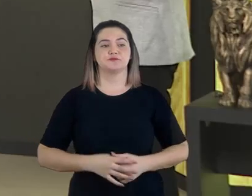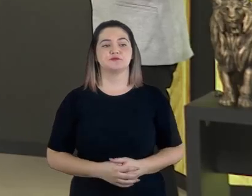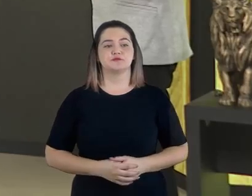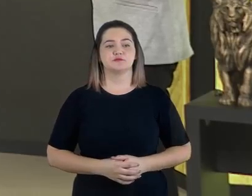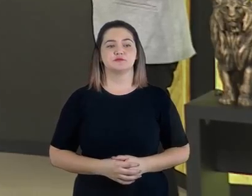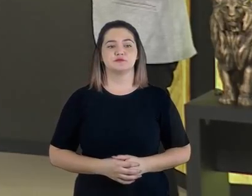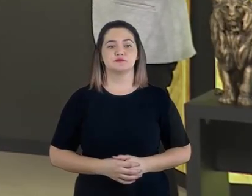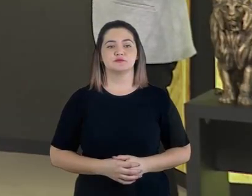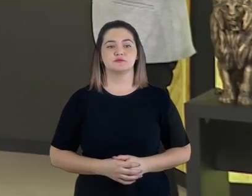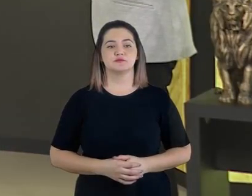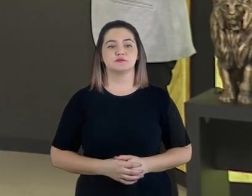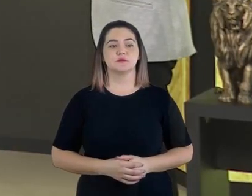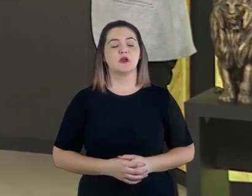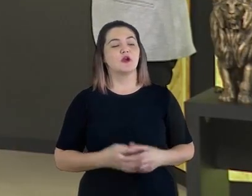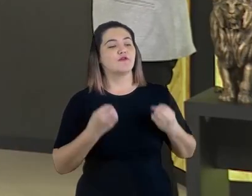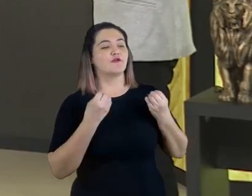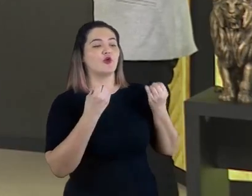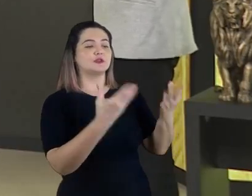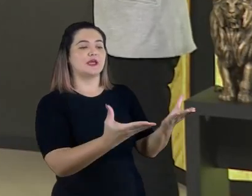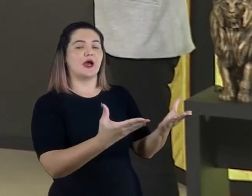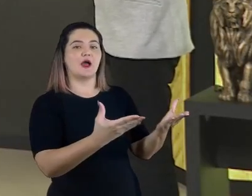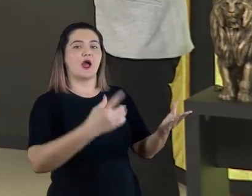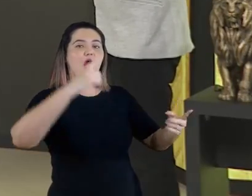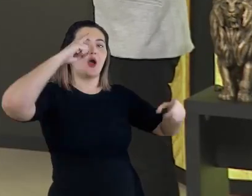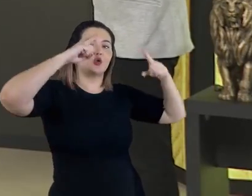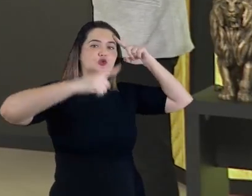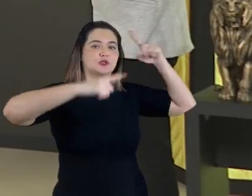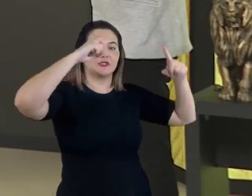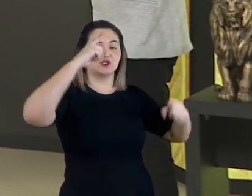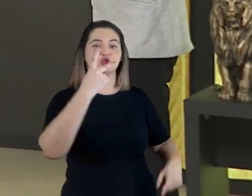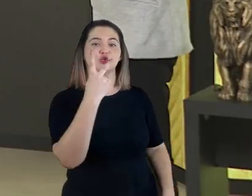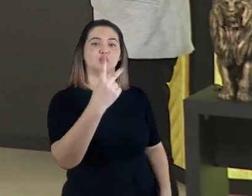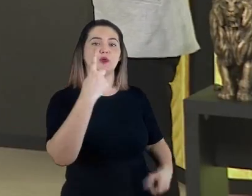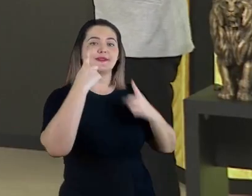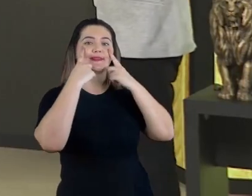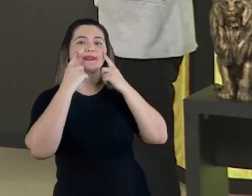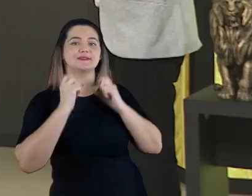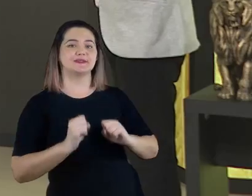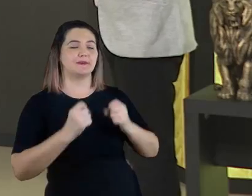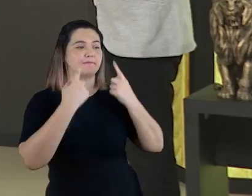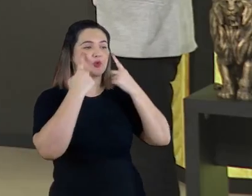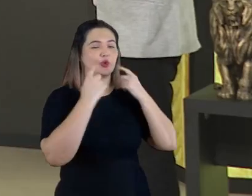darei autoridade às minhas 2 testemunhas para que profetizem durante